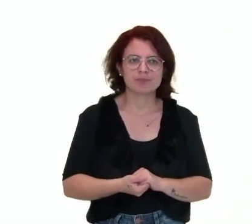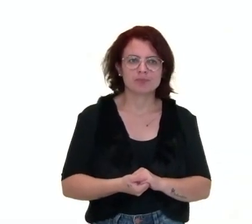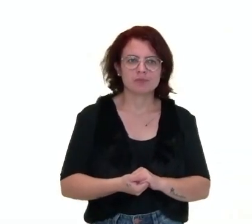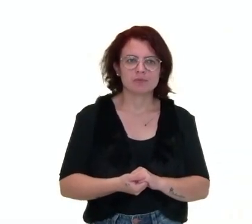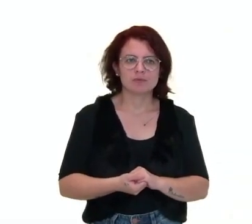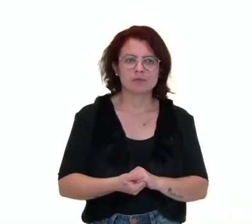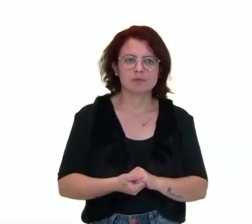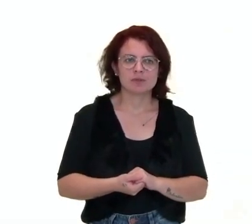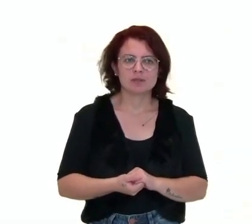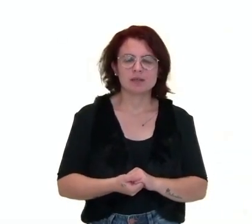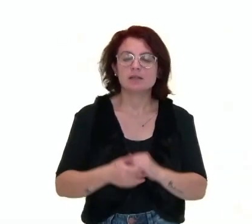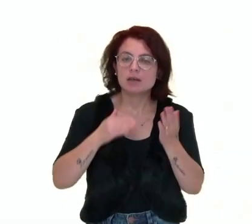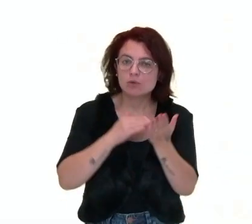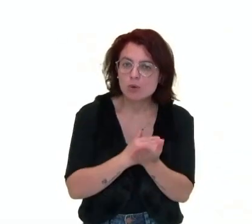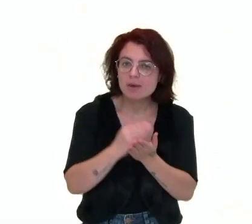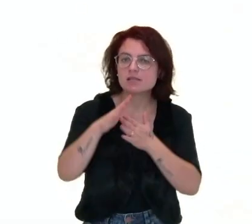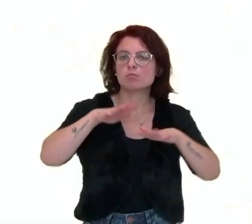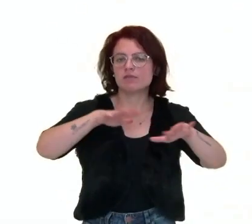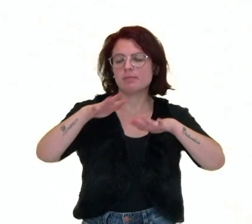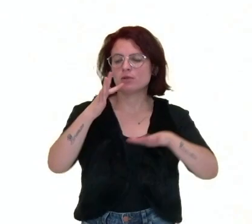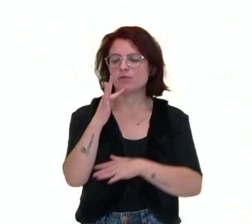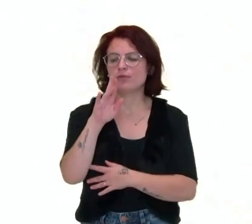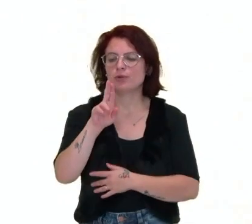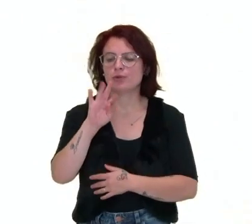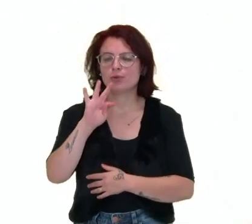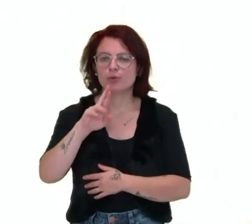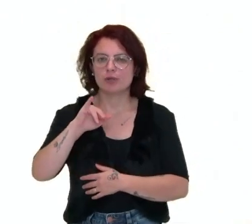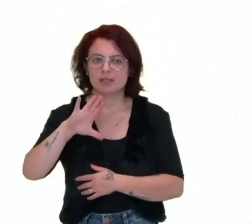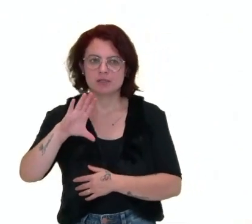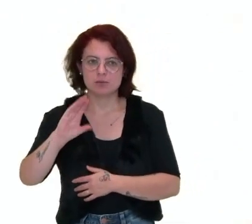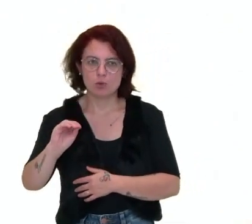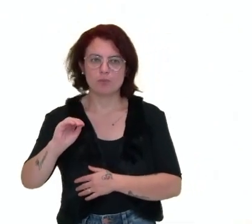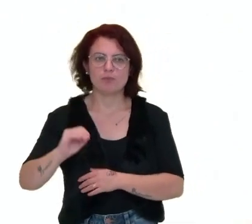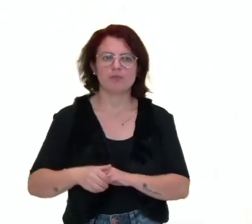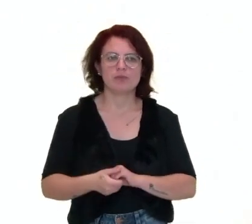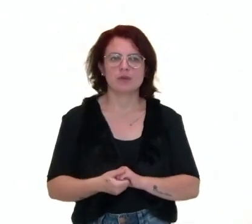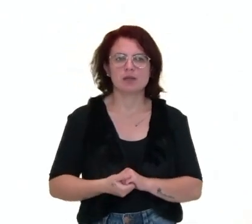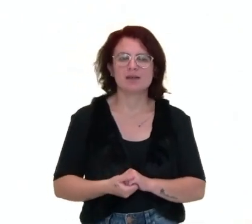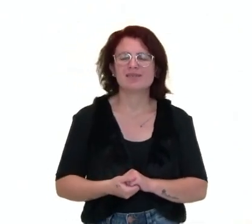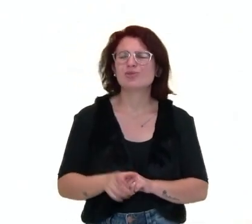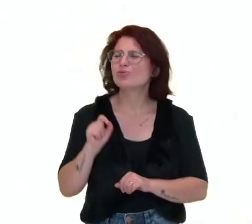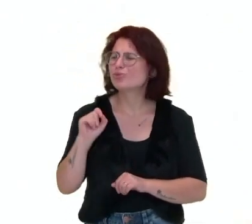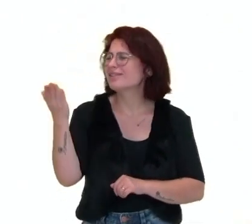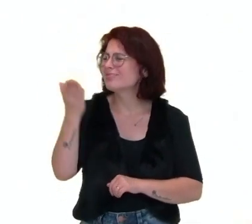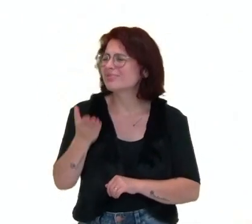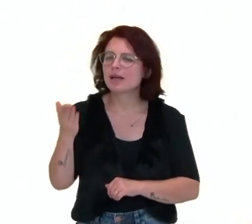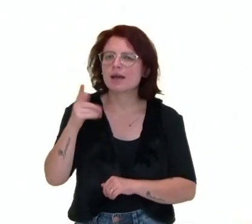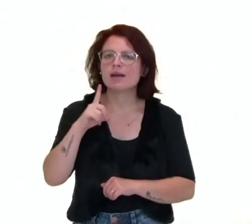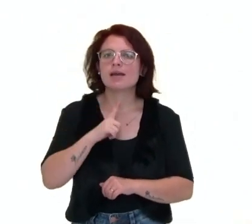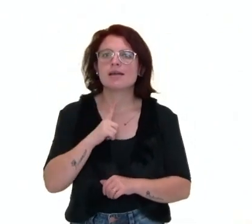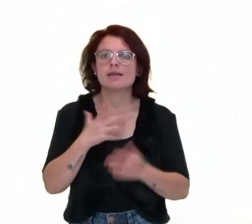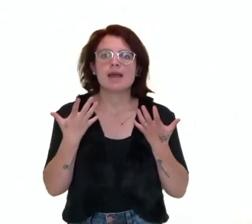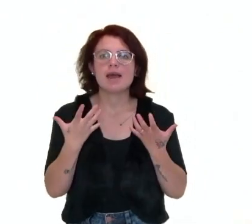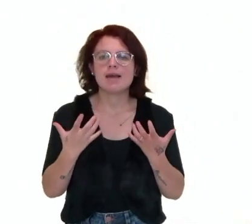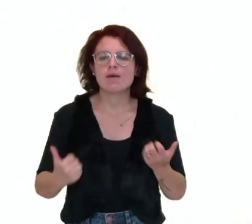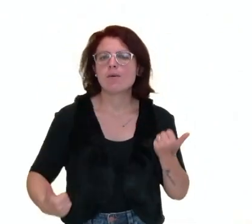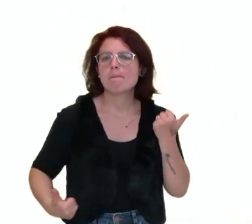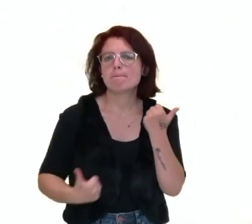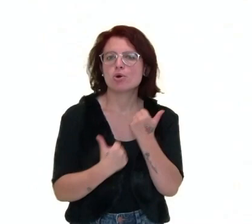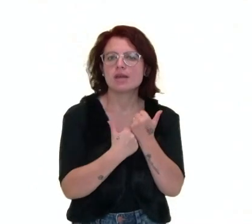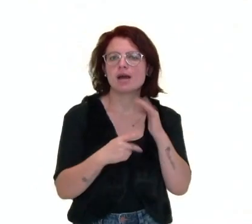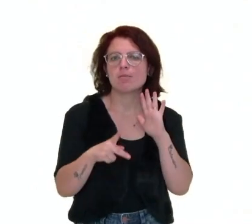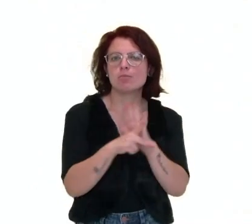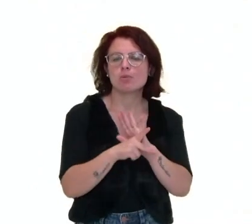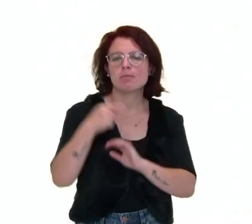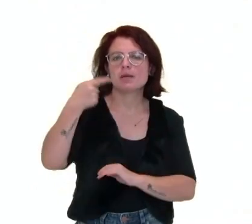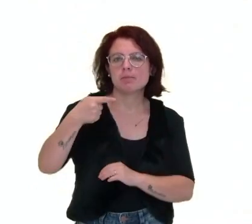com exibição de artes plásticas e discursos citando tumulto, agitação e destruição, apoiava abertamente a Primeira Guerra Mundial. Muitos aliam a Benito Mussolini,